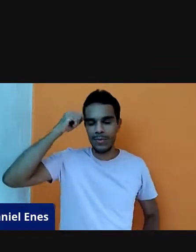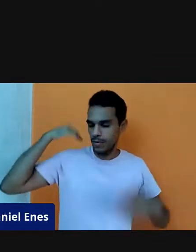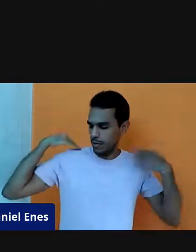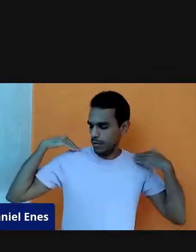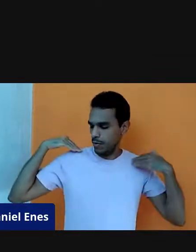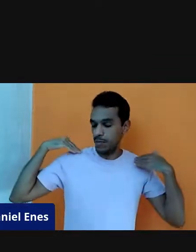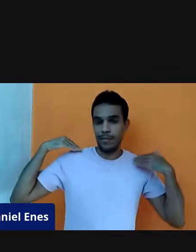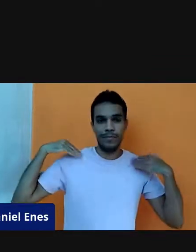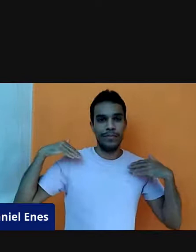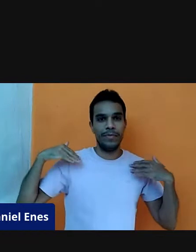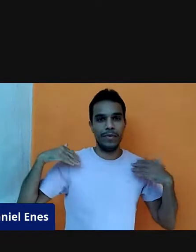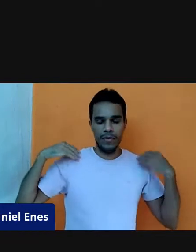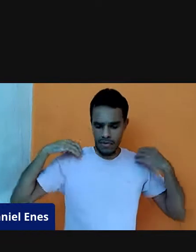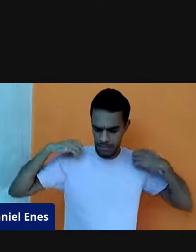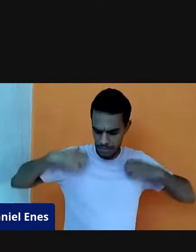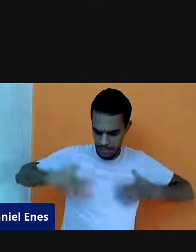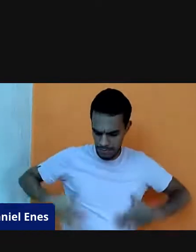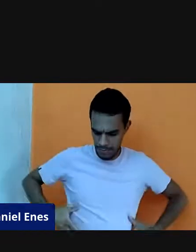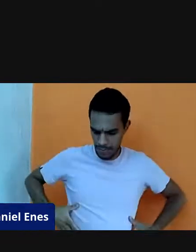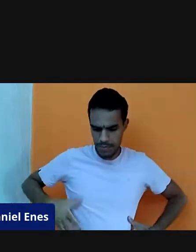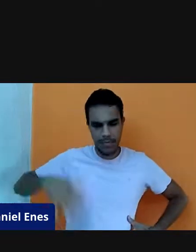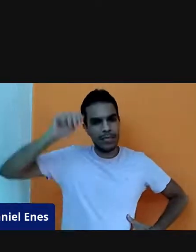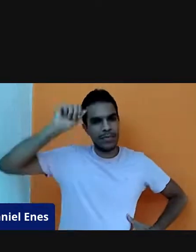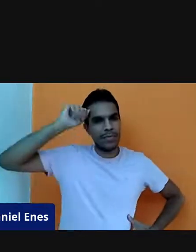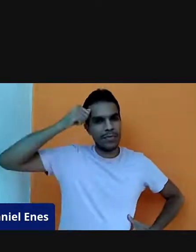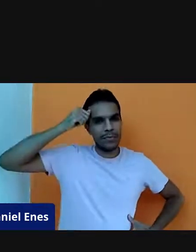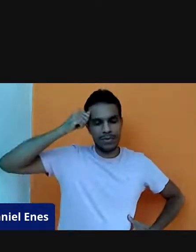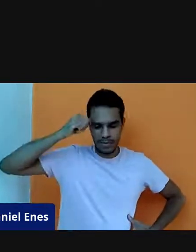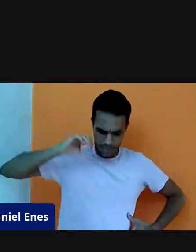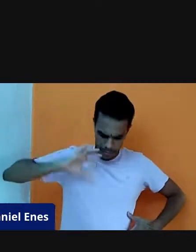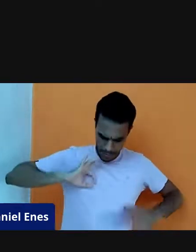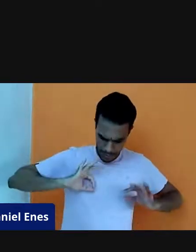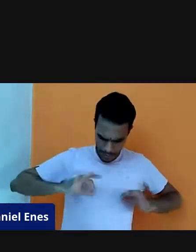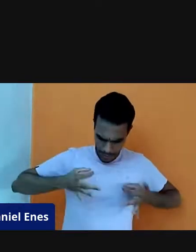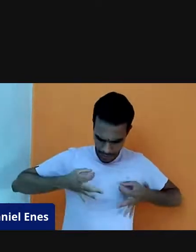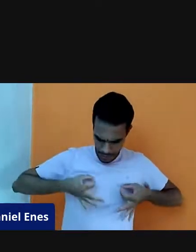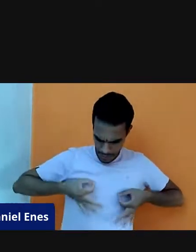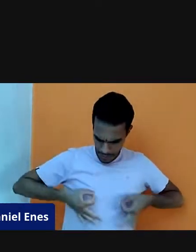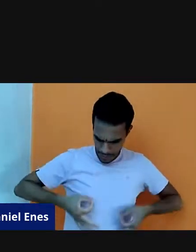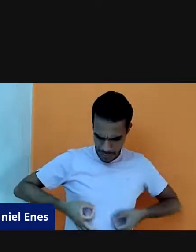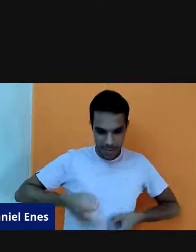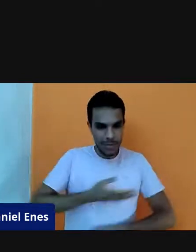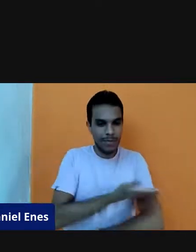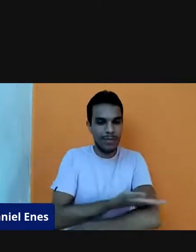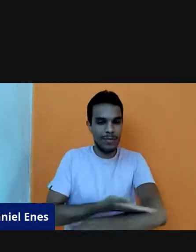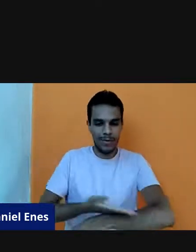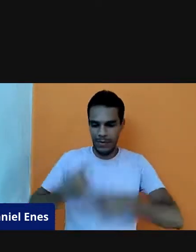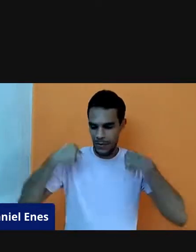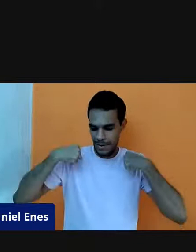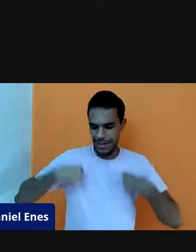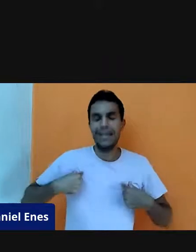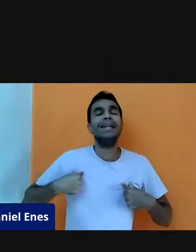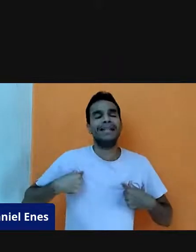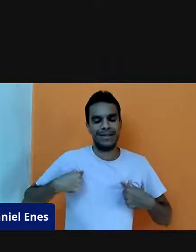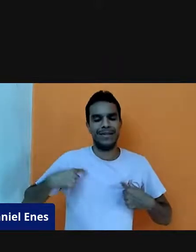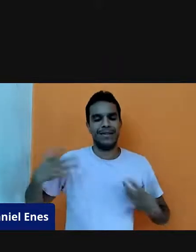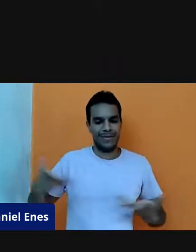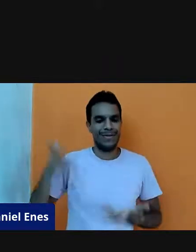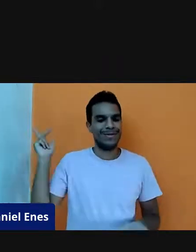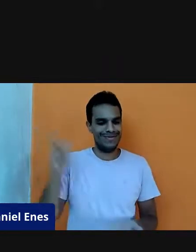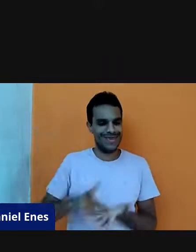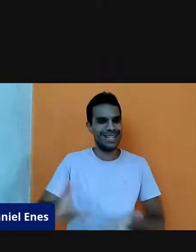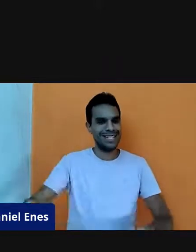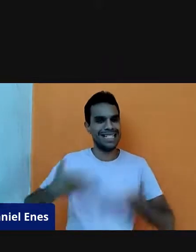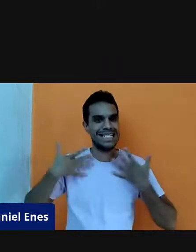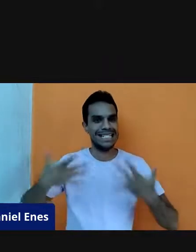com um macacão preto, com bolinhas brancas de alcinha, porque realmente hoje está muito quente.